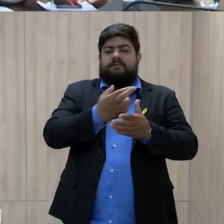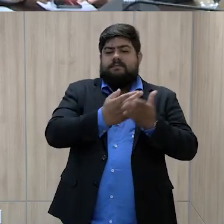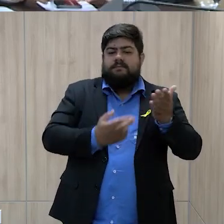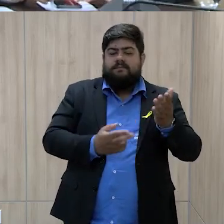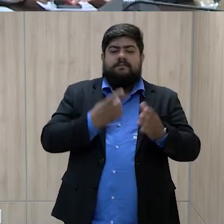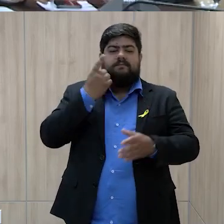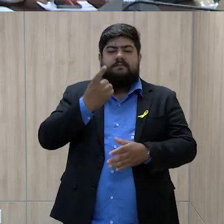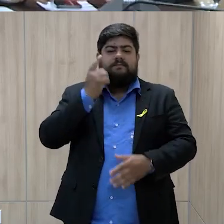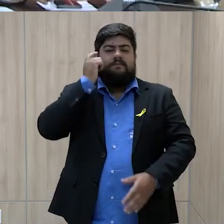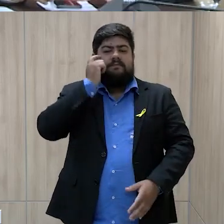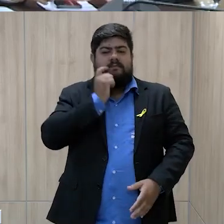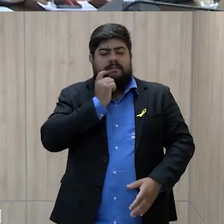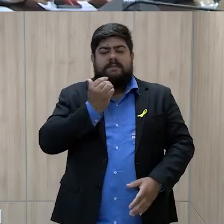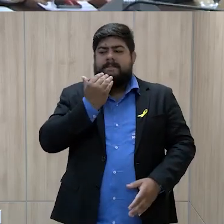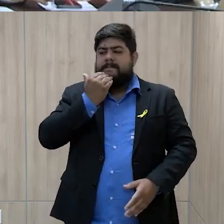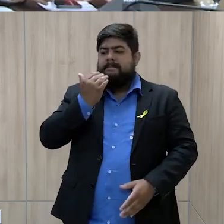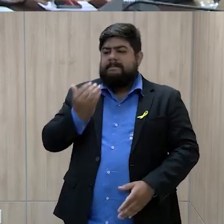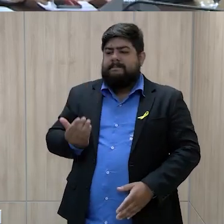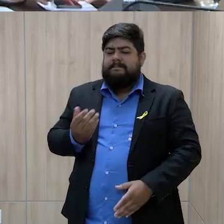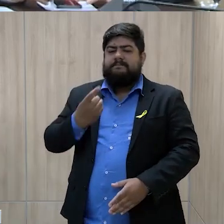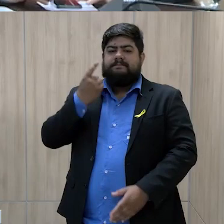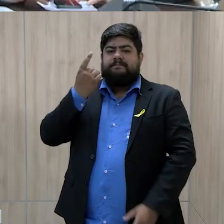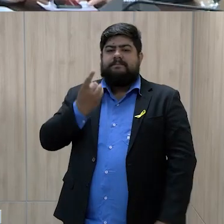a relatoria do deputado